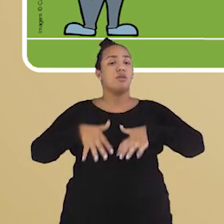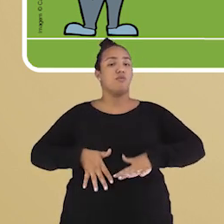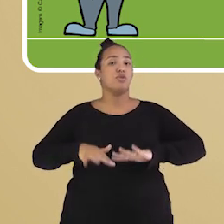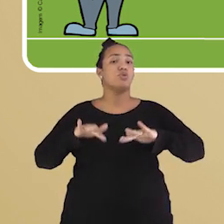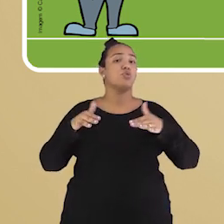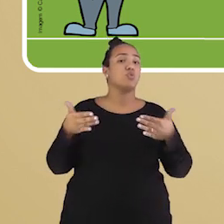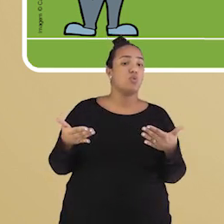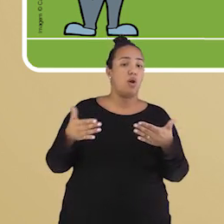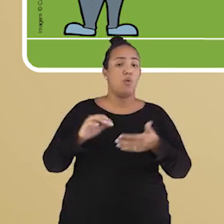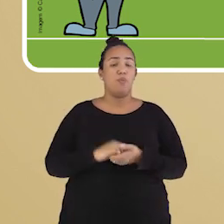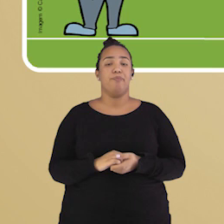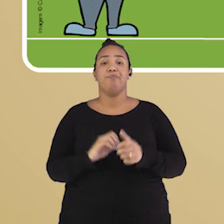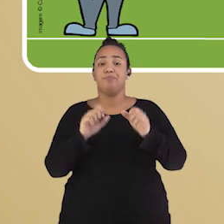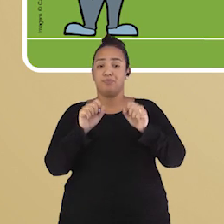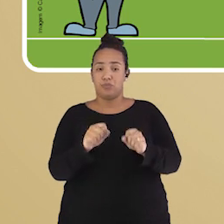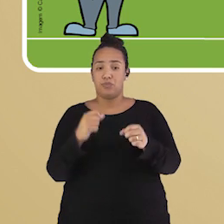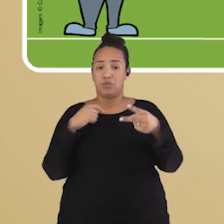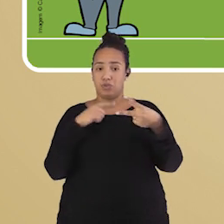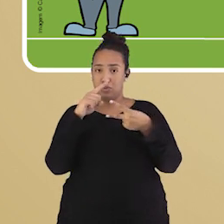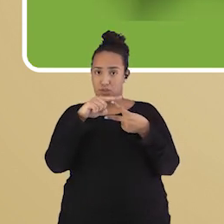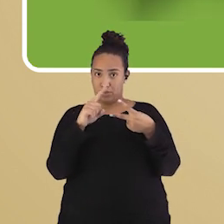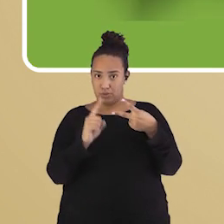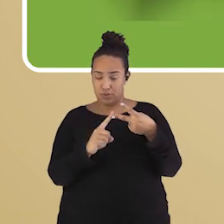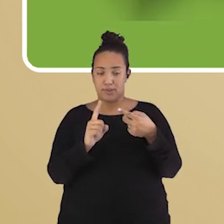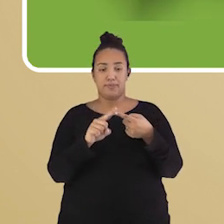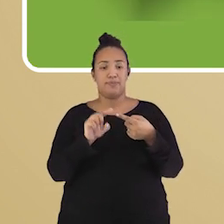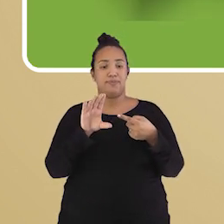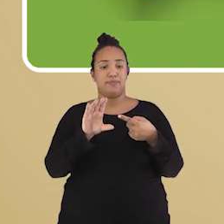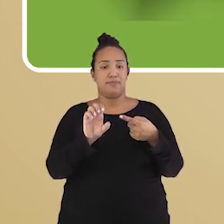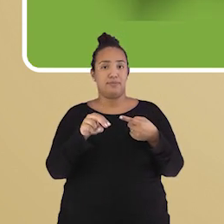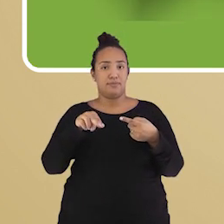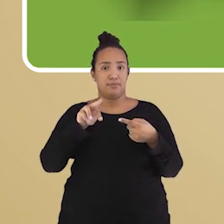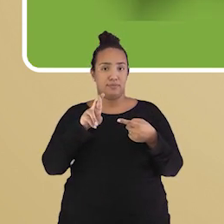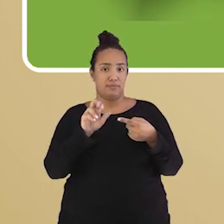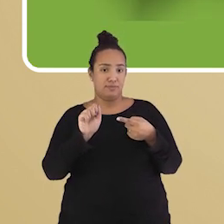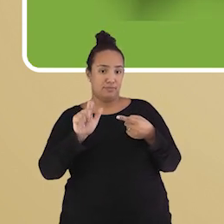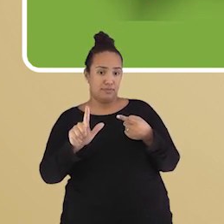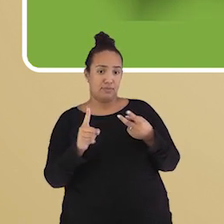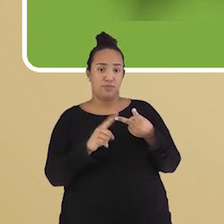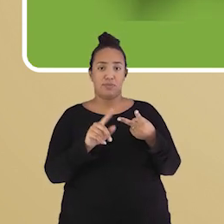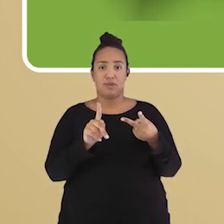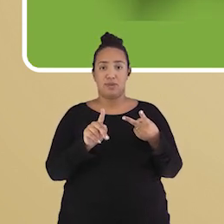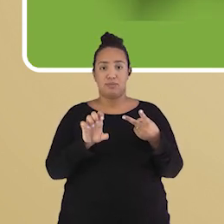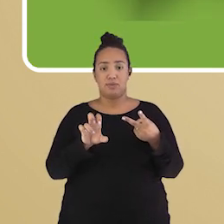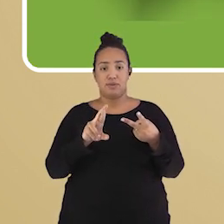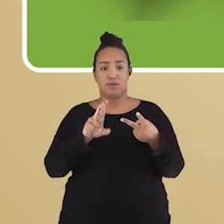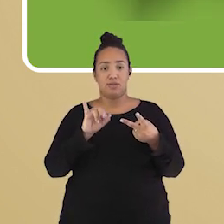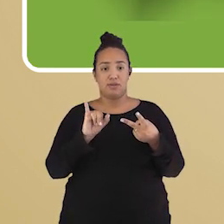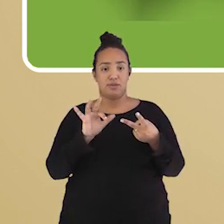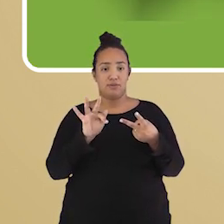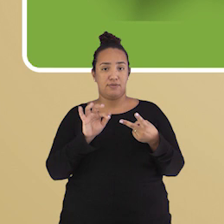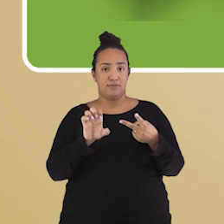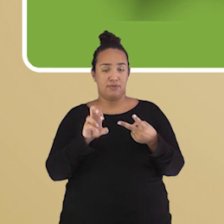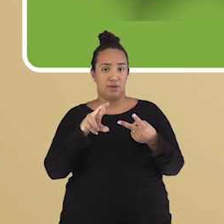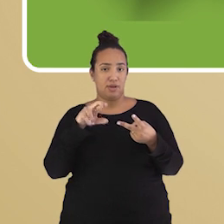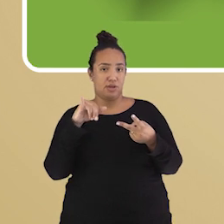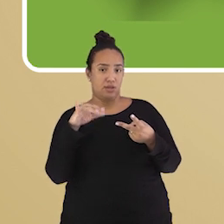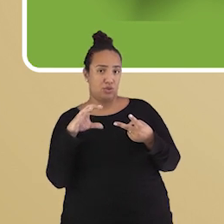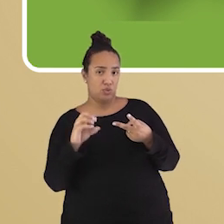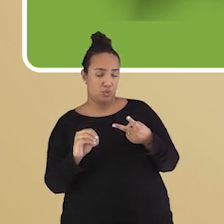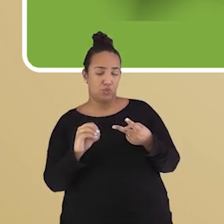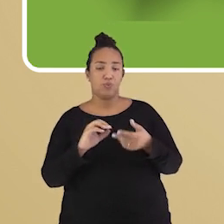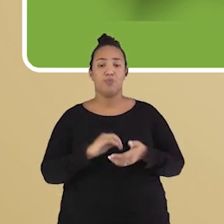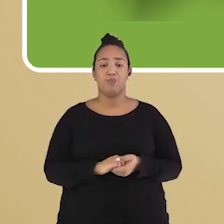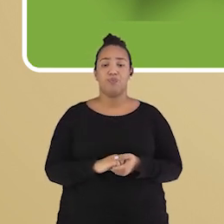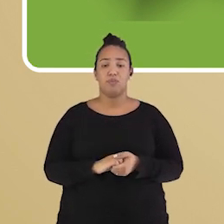ser dividido em 2 partes, o sistema nervoso central e o sistema nervoso periférico. Além dos órgãos